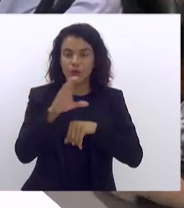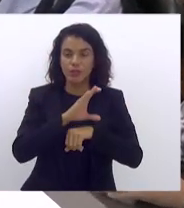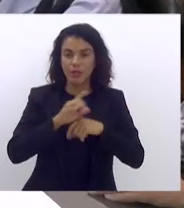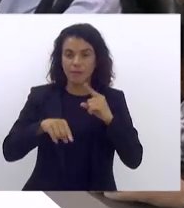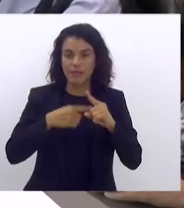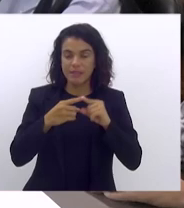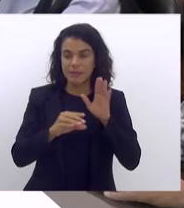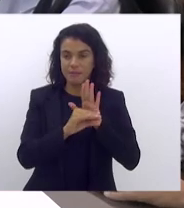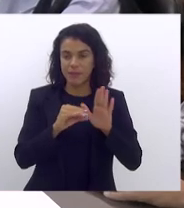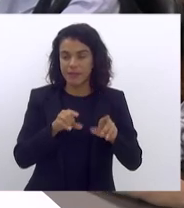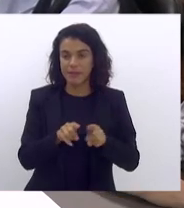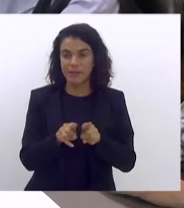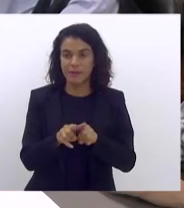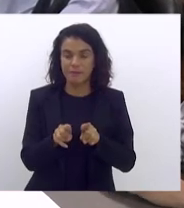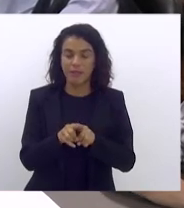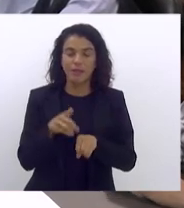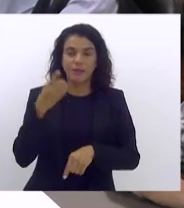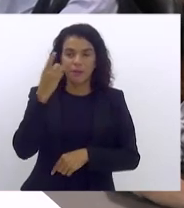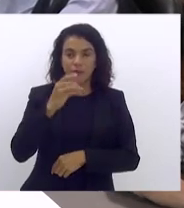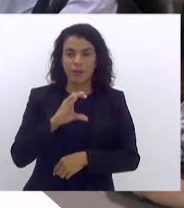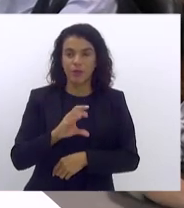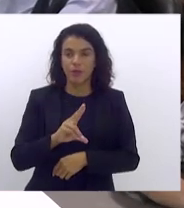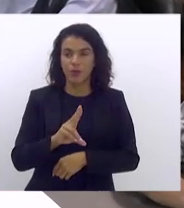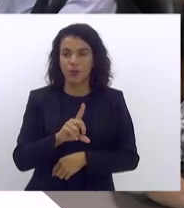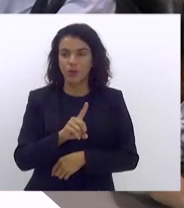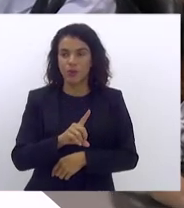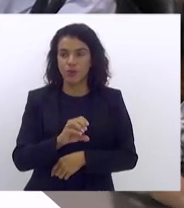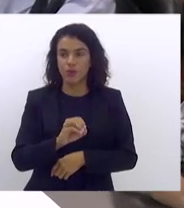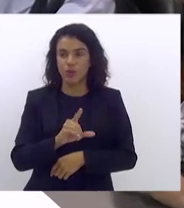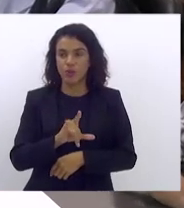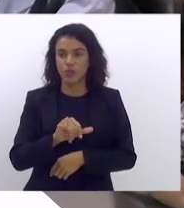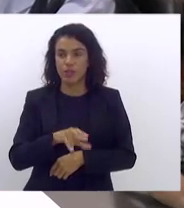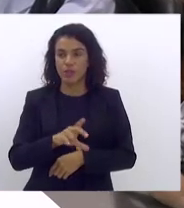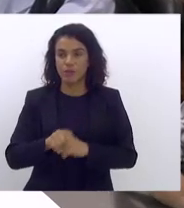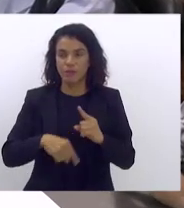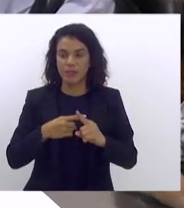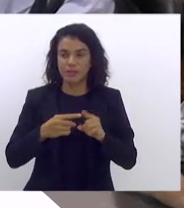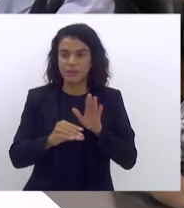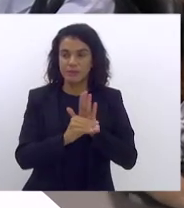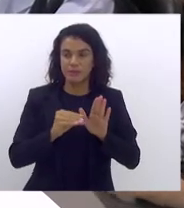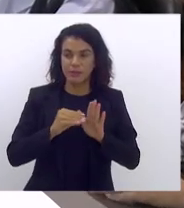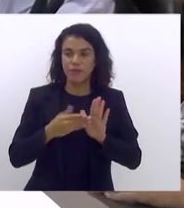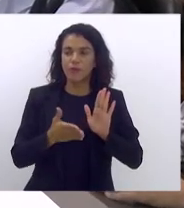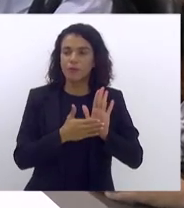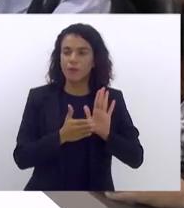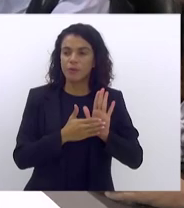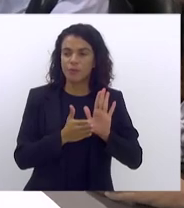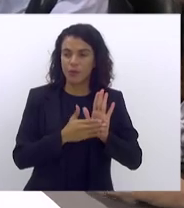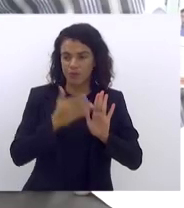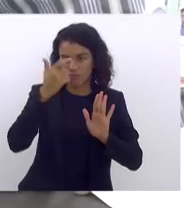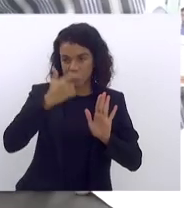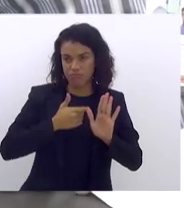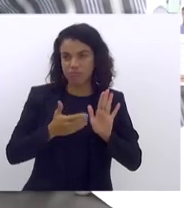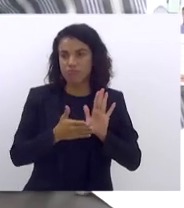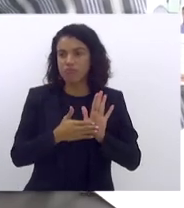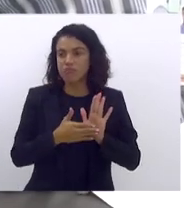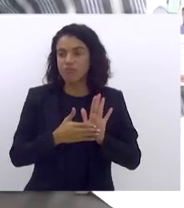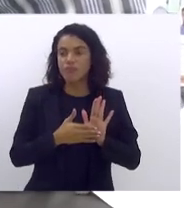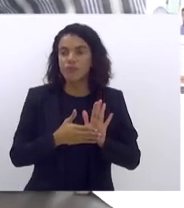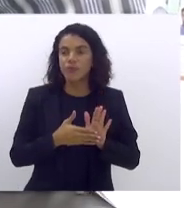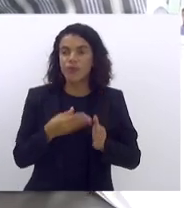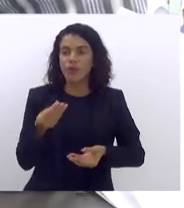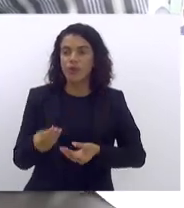e um do deputado Cozolino pela constitucionalidade com emendas. Vou propor a Vossa Excelência uma questão de ordem, que é o seguinte.